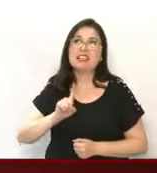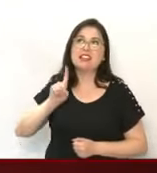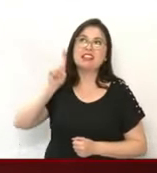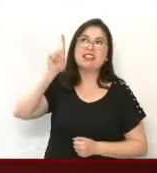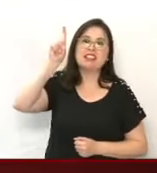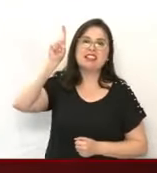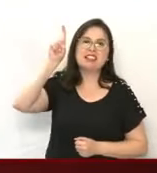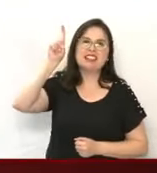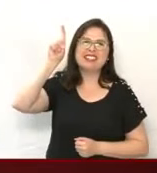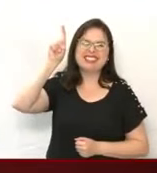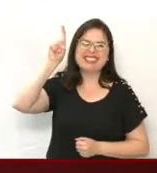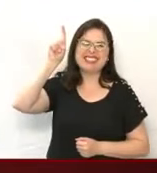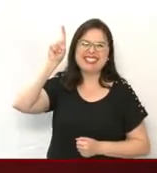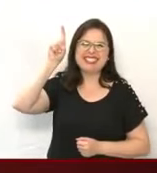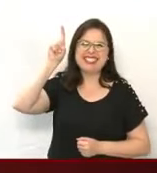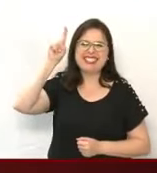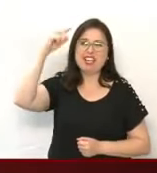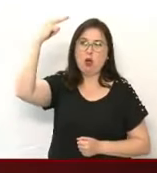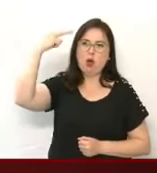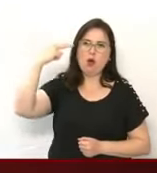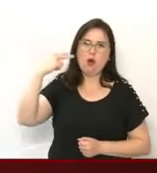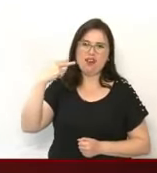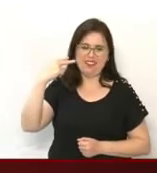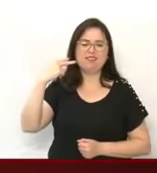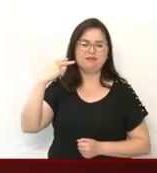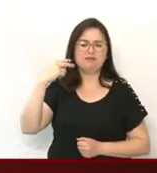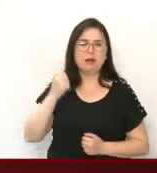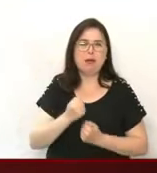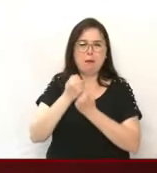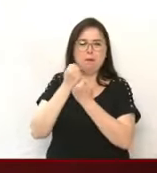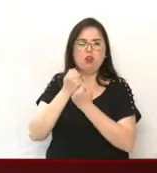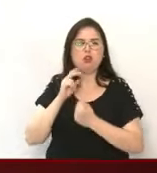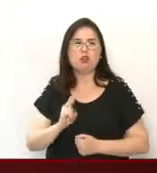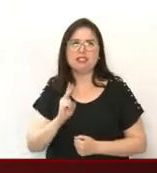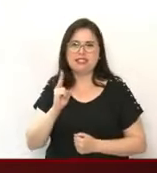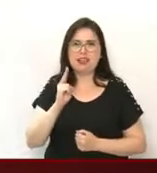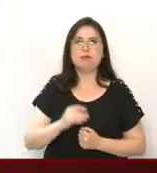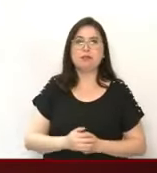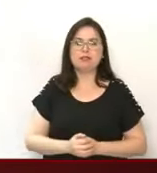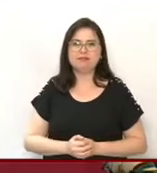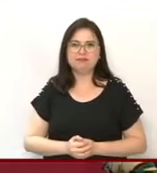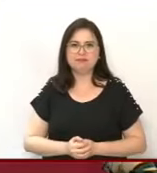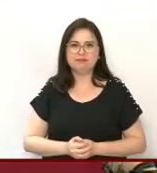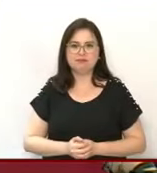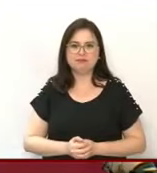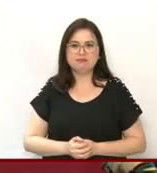mim e que me apoiou nas horas mais difíceis, eu tenho certeza disso.